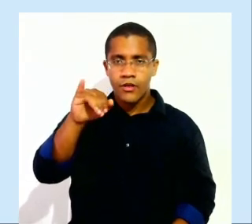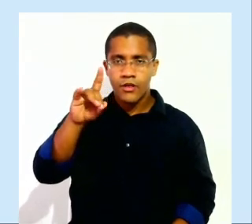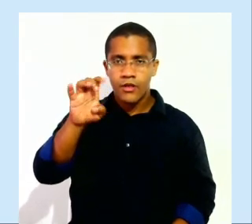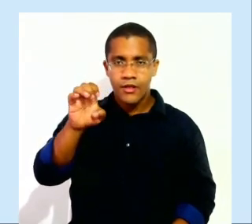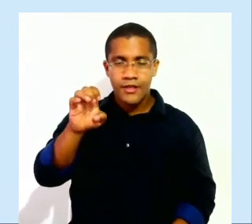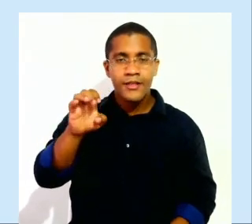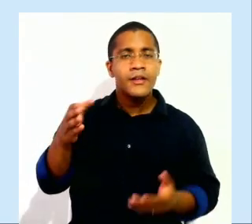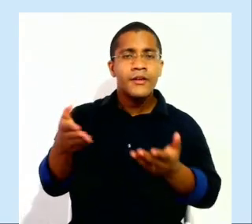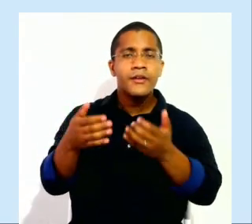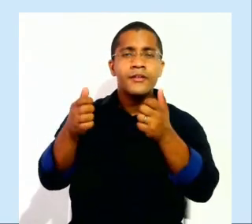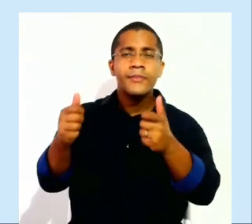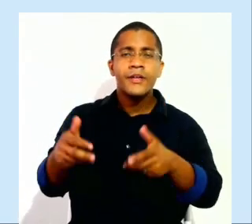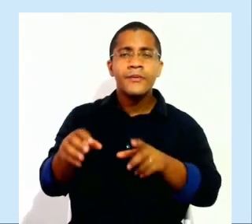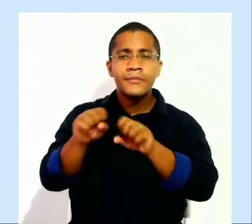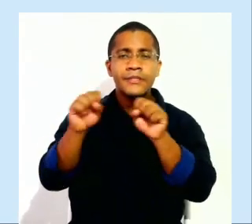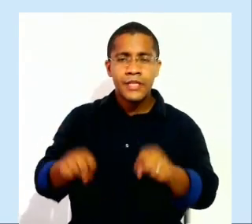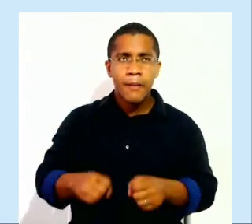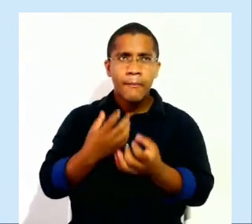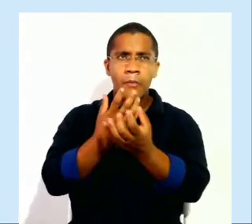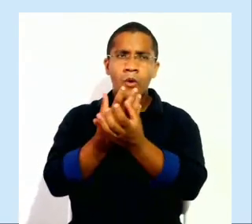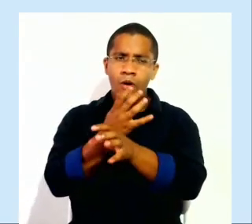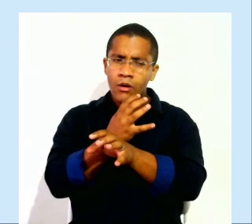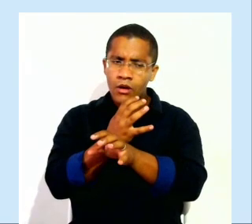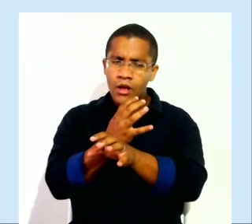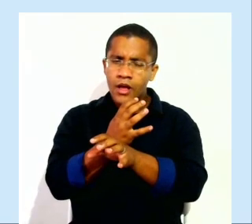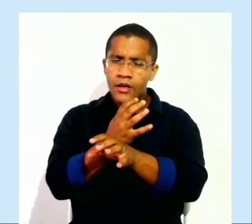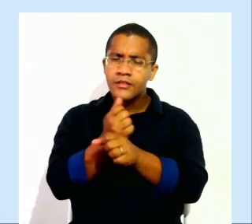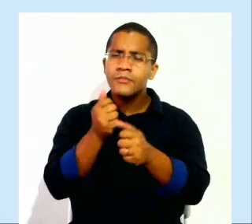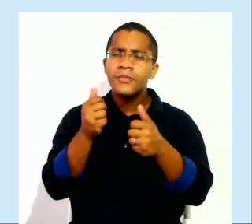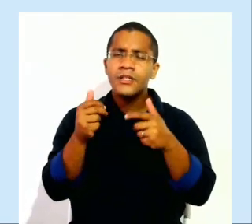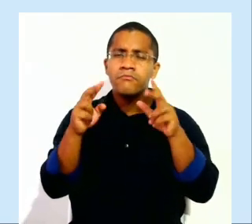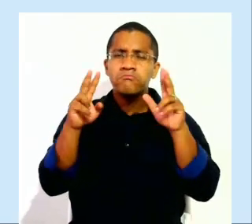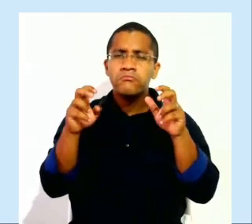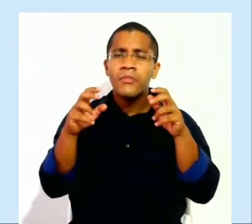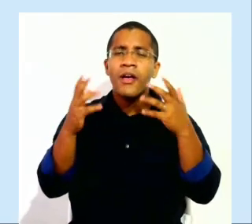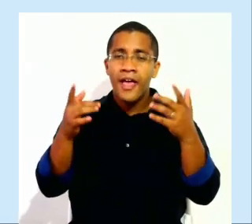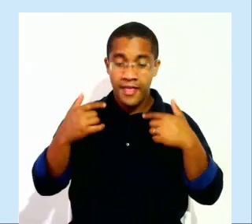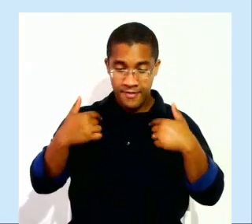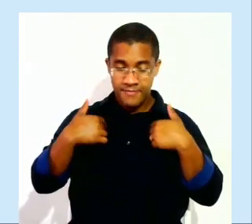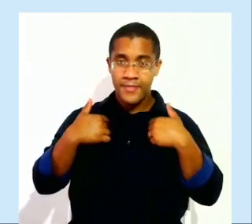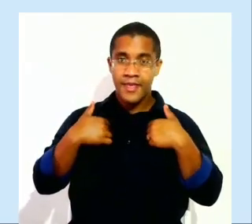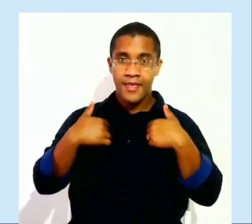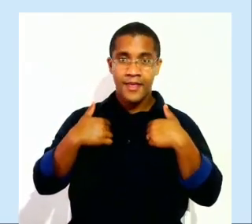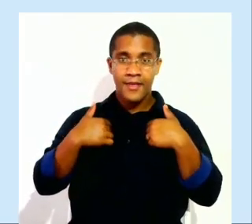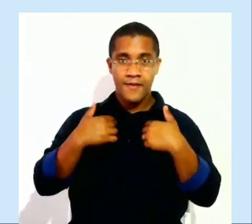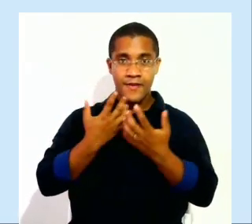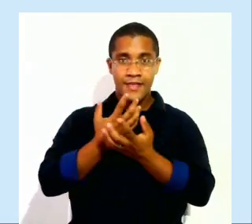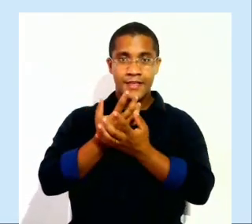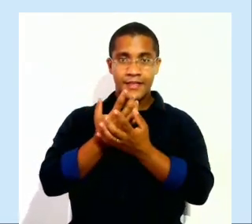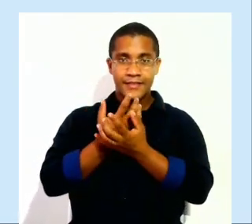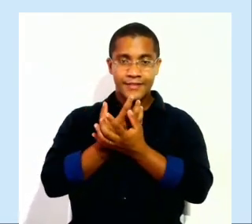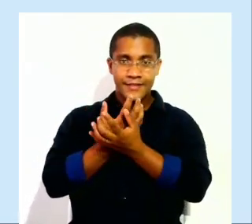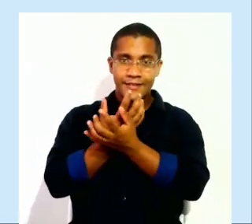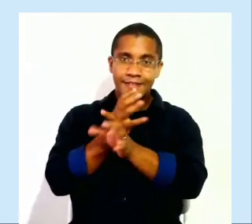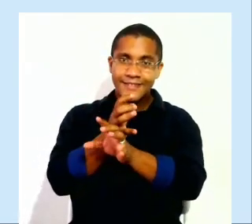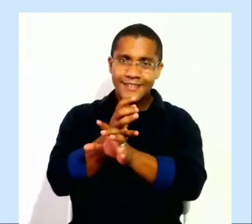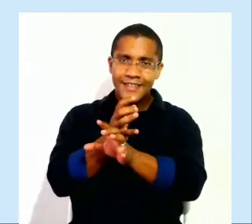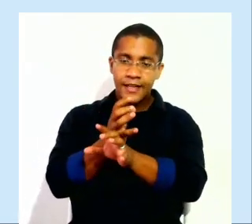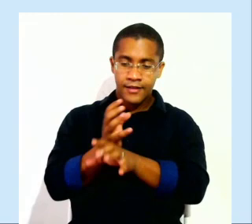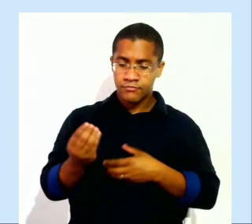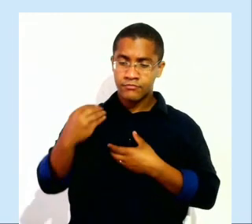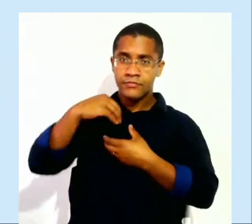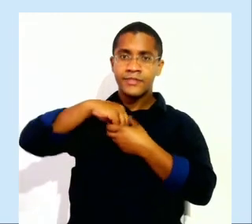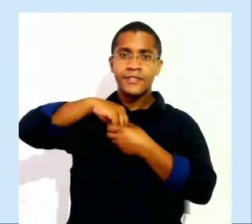sistema esquelético, eu vou falar, na realidade, do meu esqueleto, que é um esqueleto que é